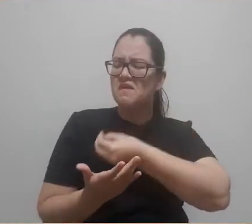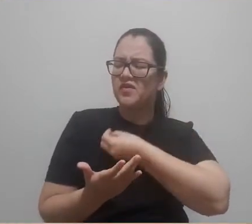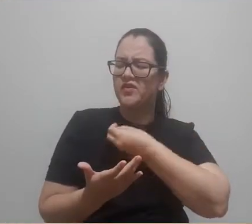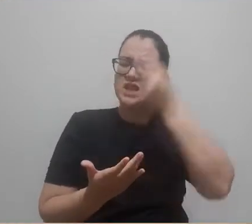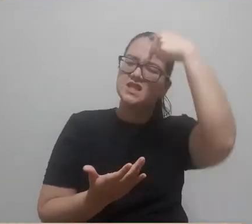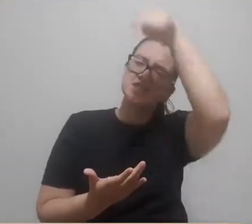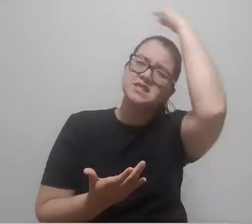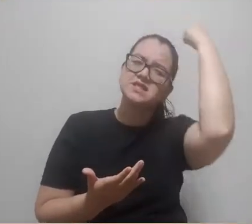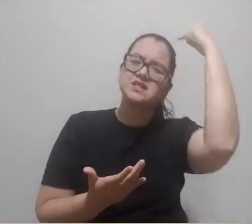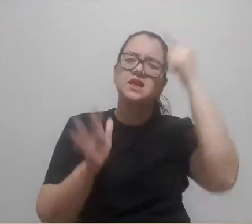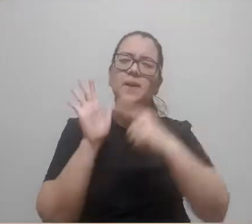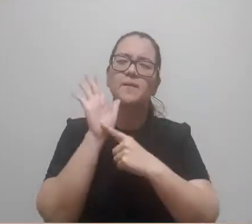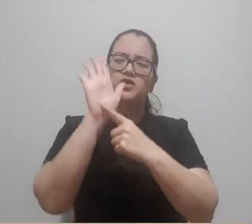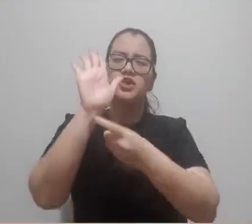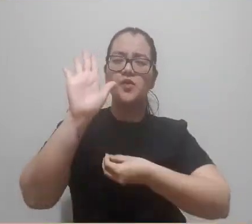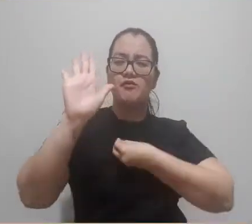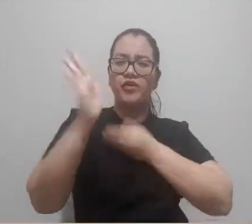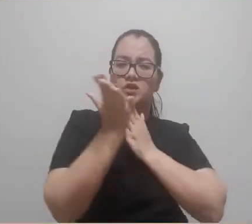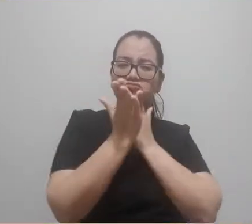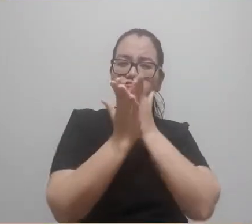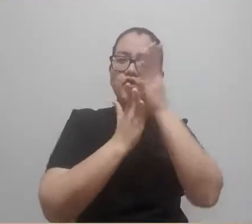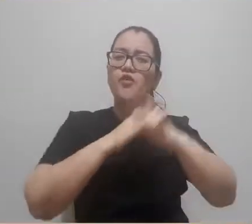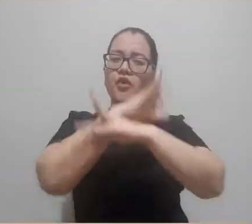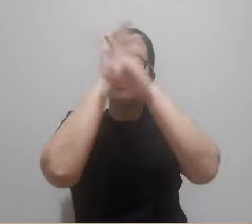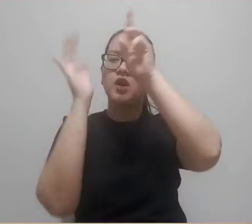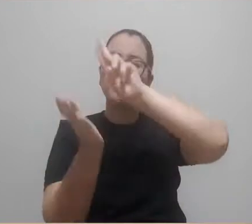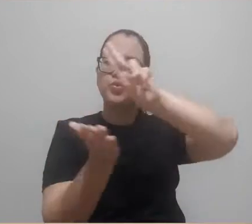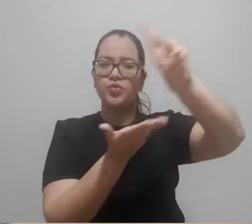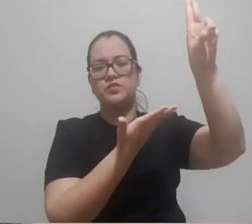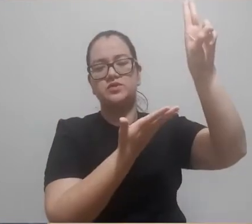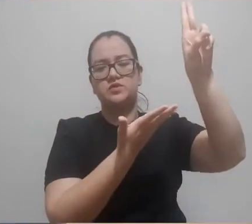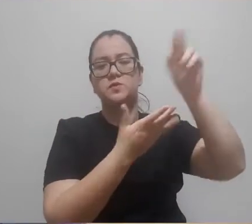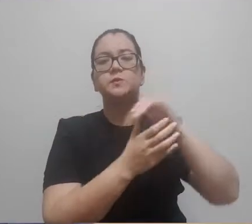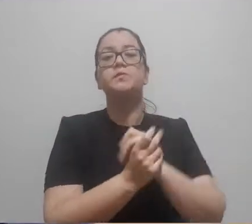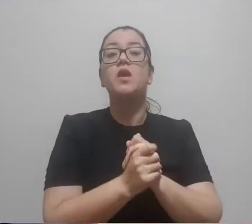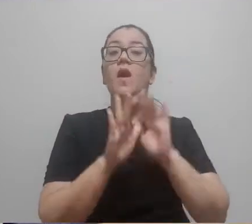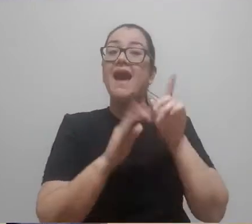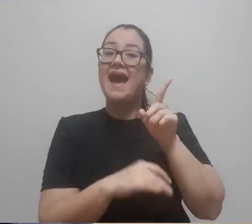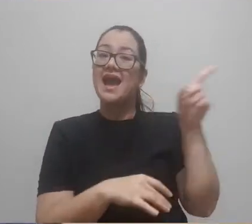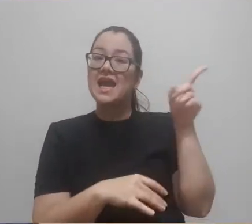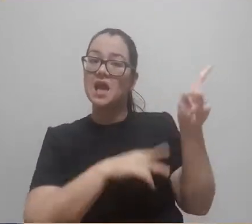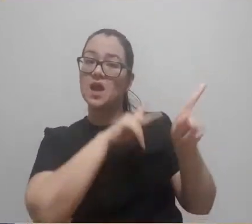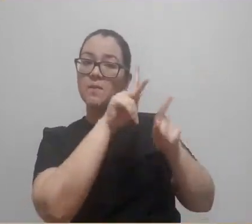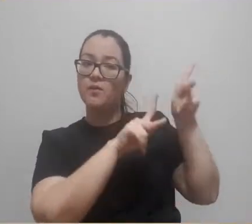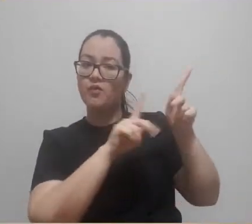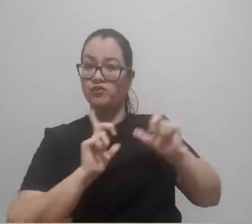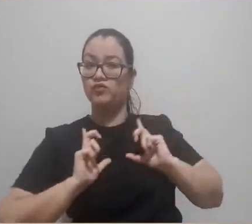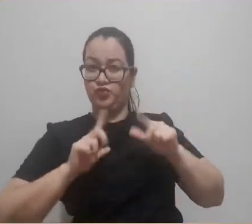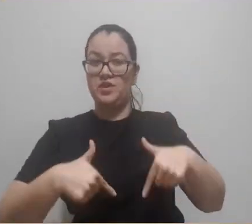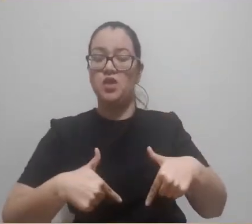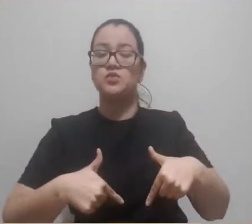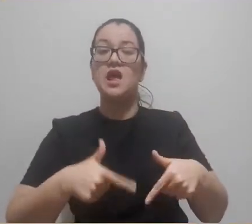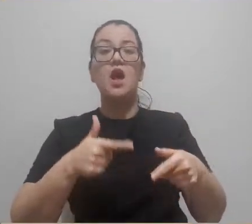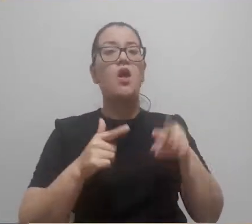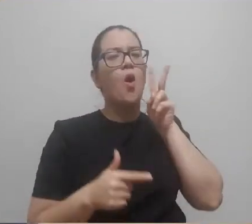retidão para glorificar o nome do Senhor. Agora veja só, para aquele povo, para os judeus,